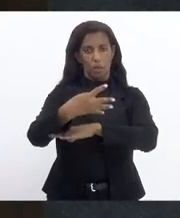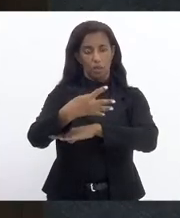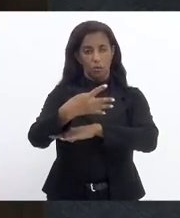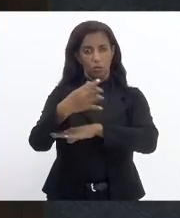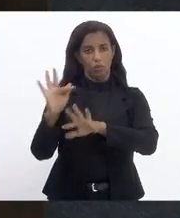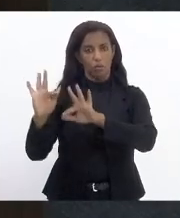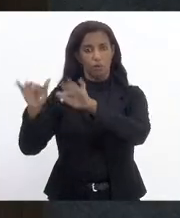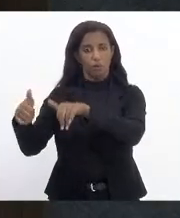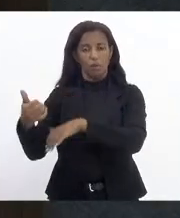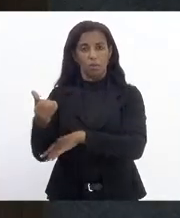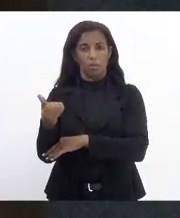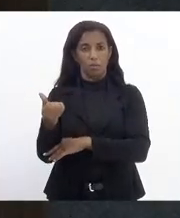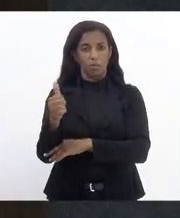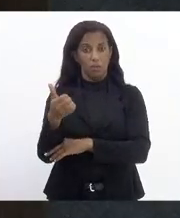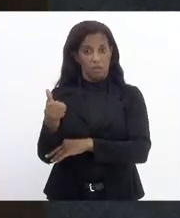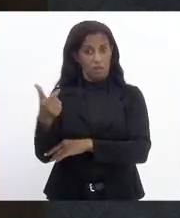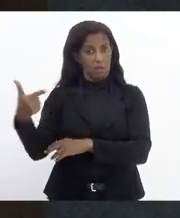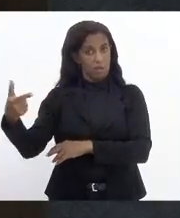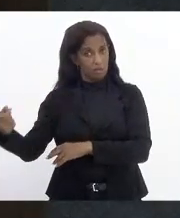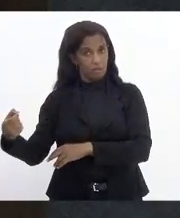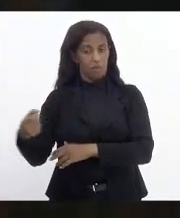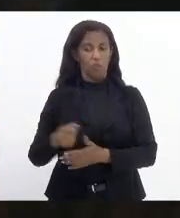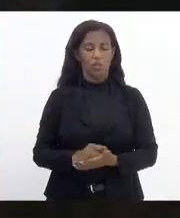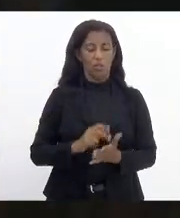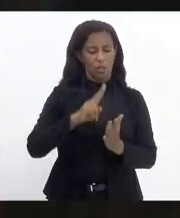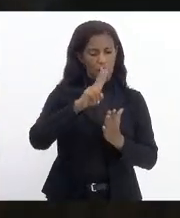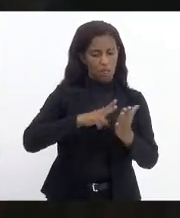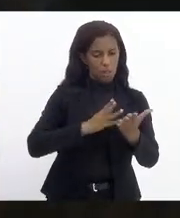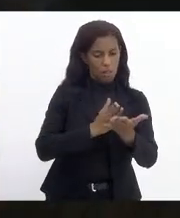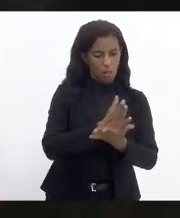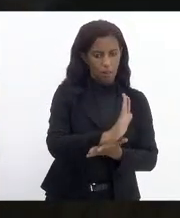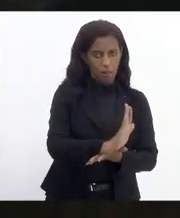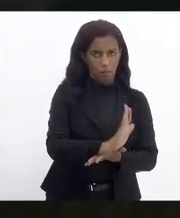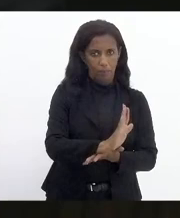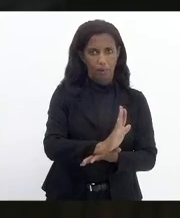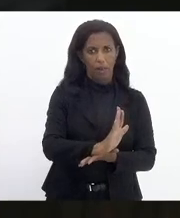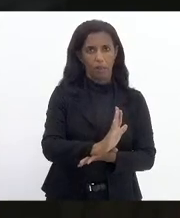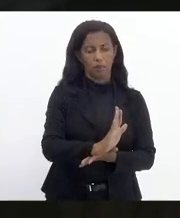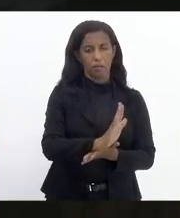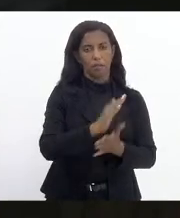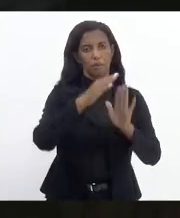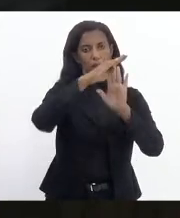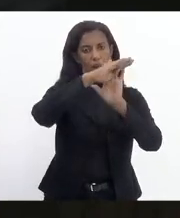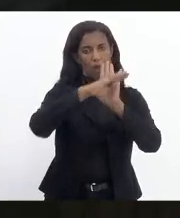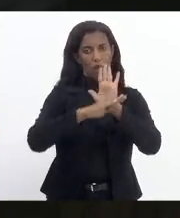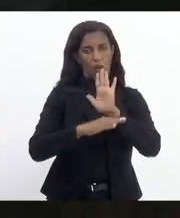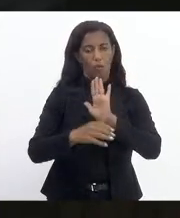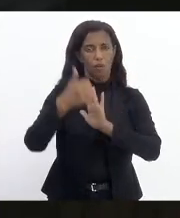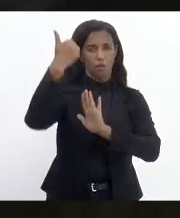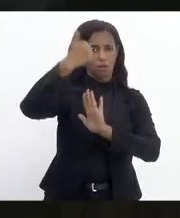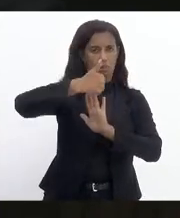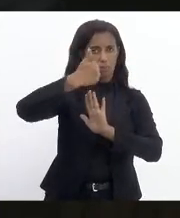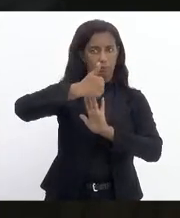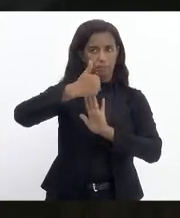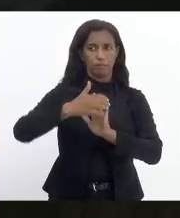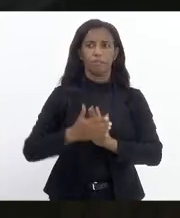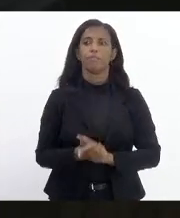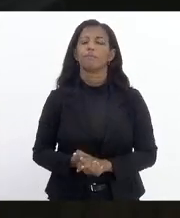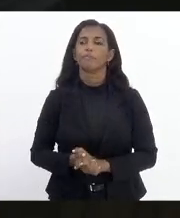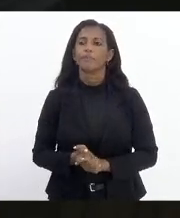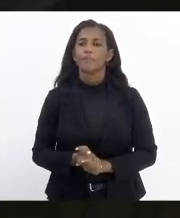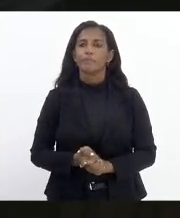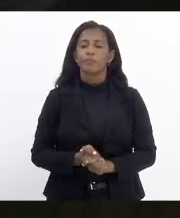encerrou-se às 16 horas e 28 minutos. Lida e aprovada a ata, passa-se à ordem da primeira sessão extraordinária do